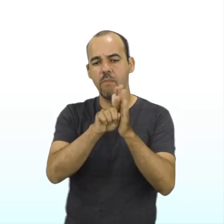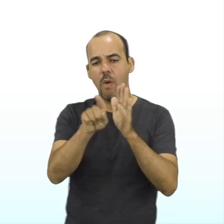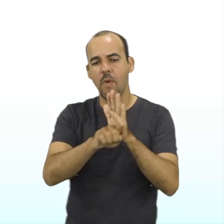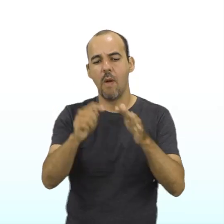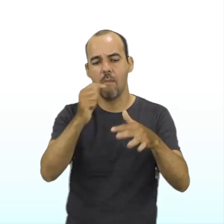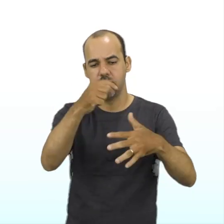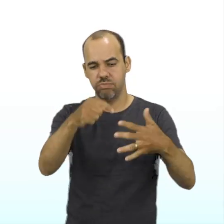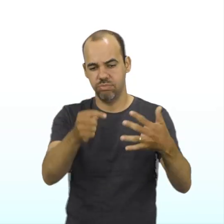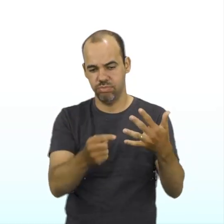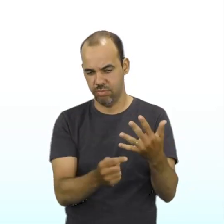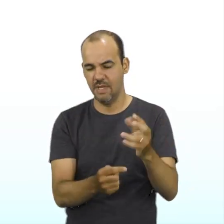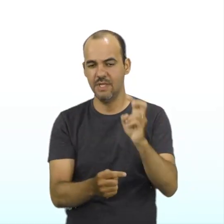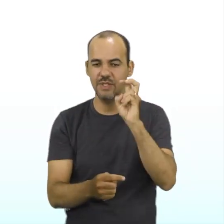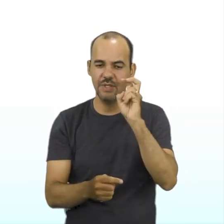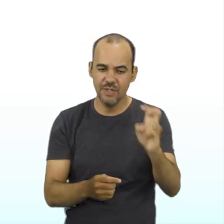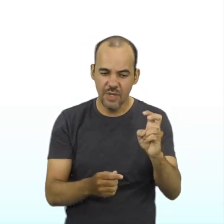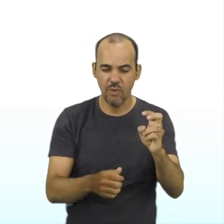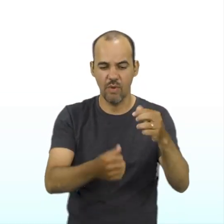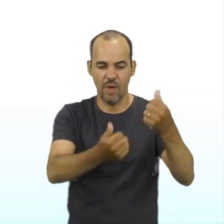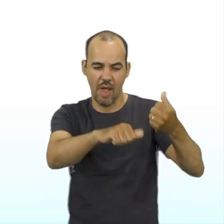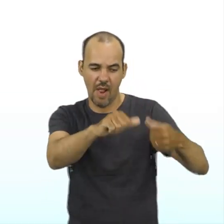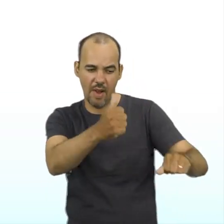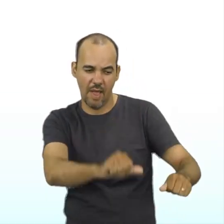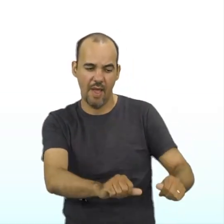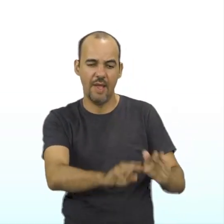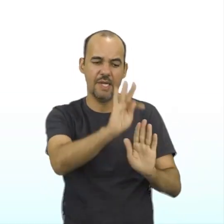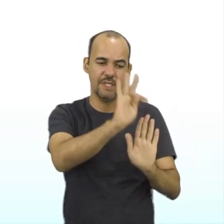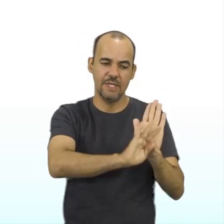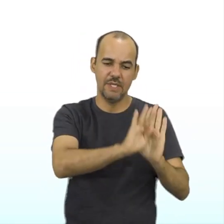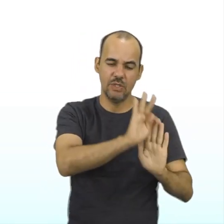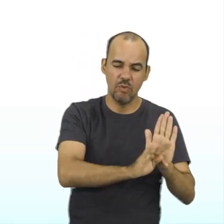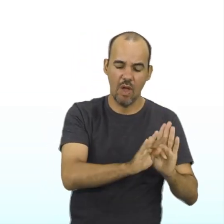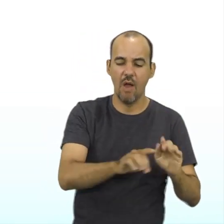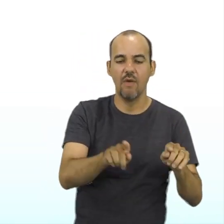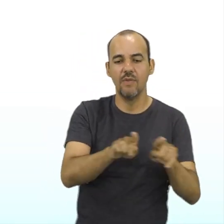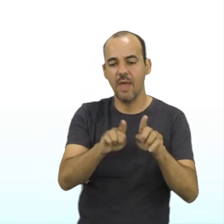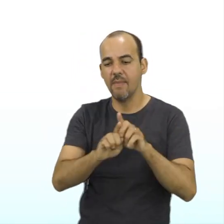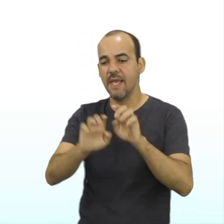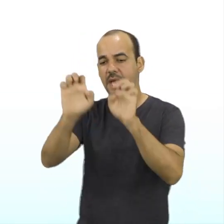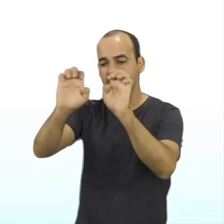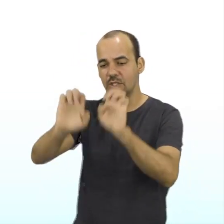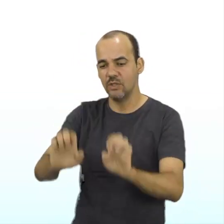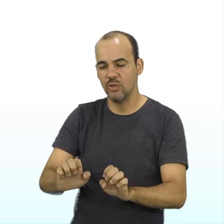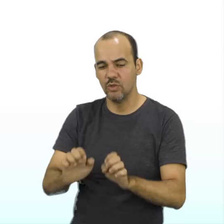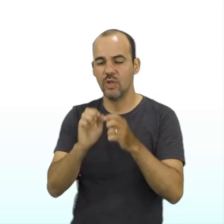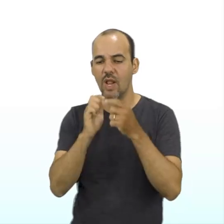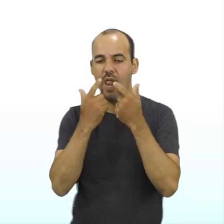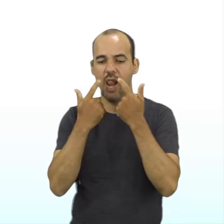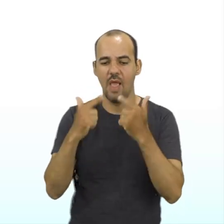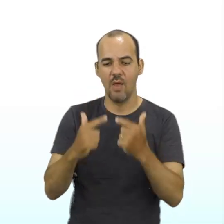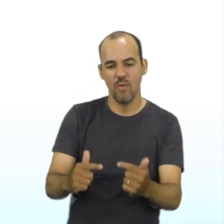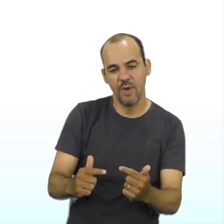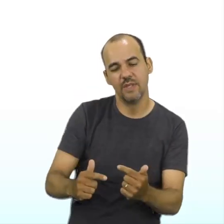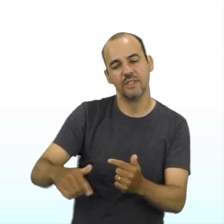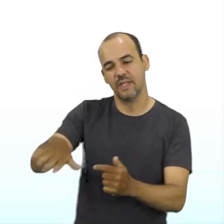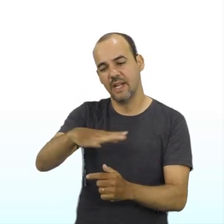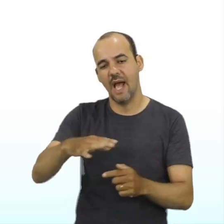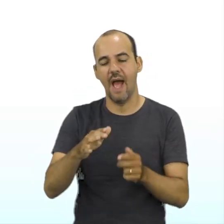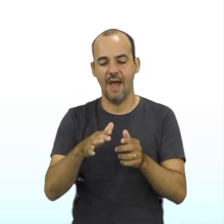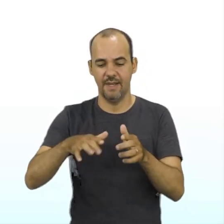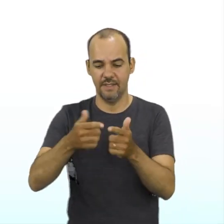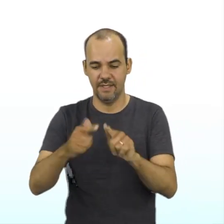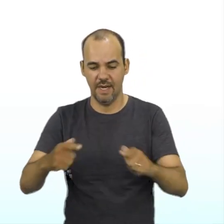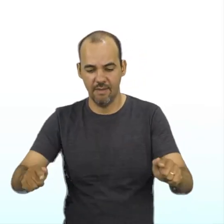vai trabalhar hoje, a análise textual, como relacionar estruturas linguísticas e o uso social, a gramática e